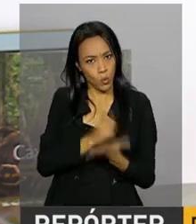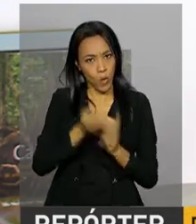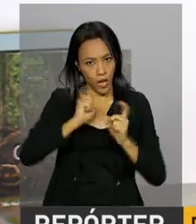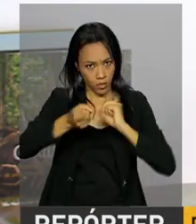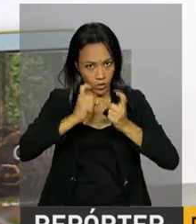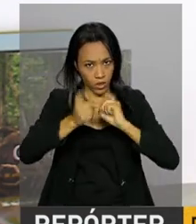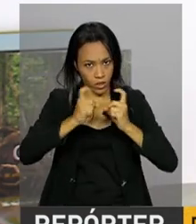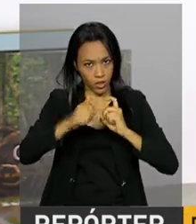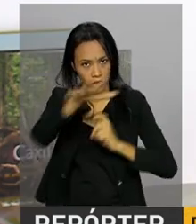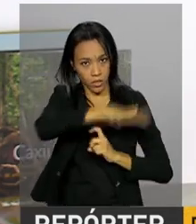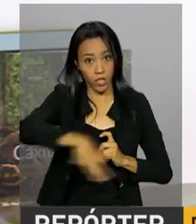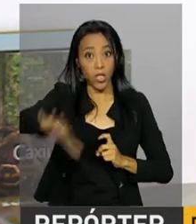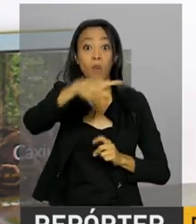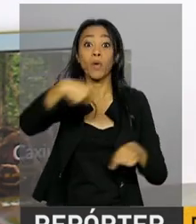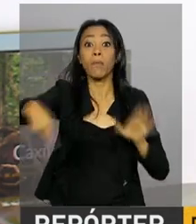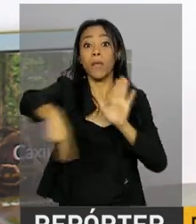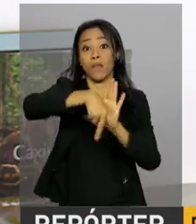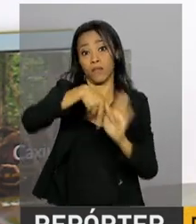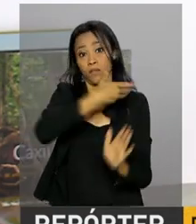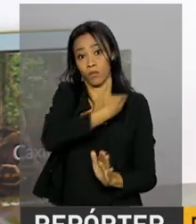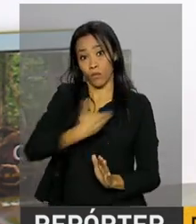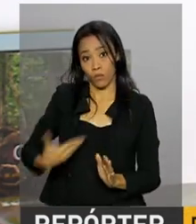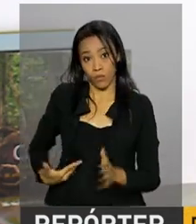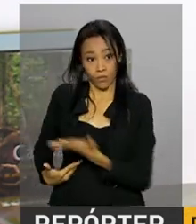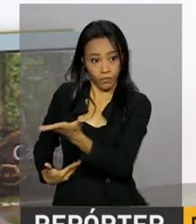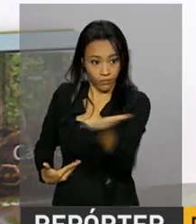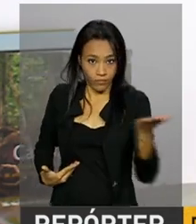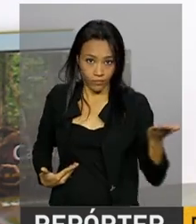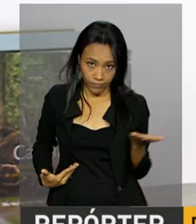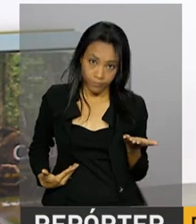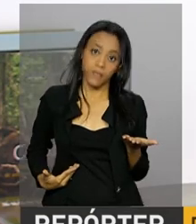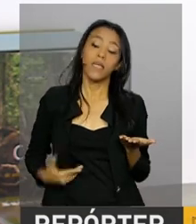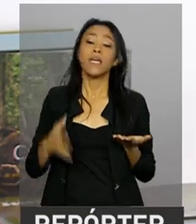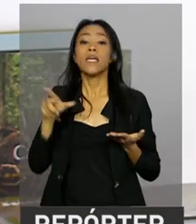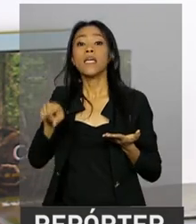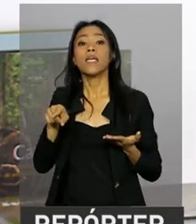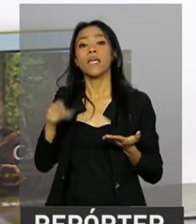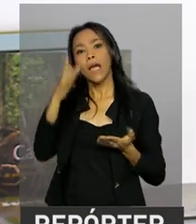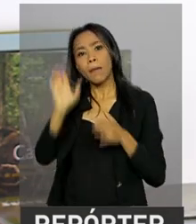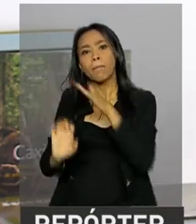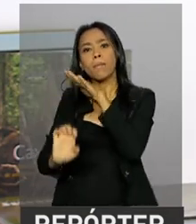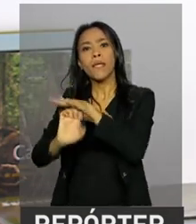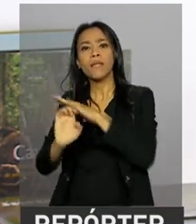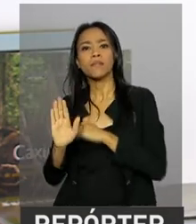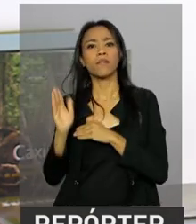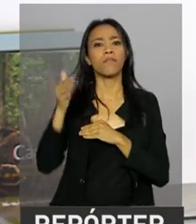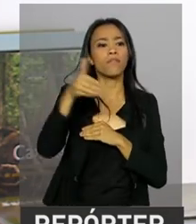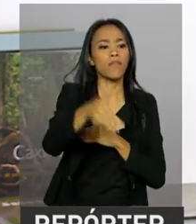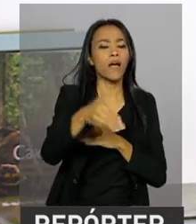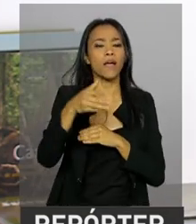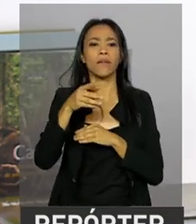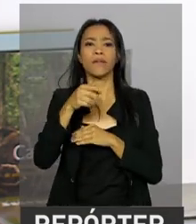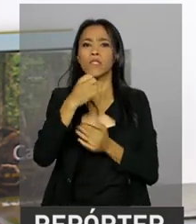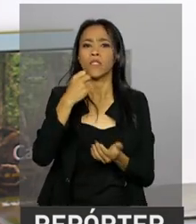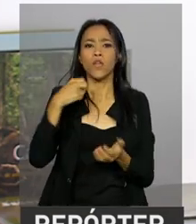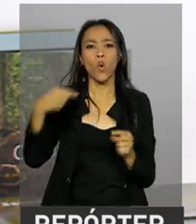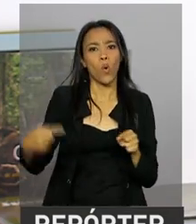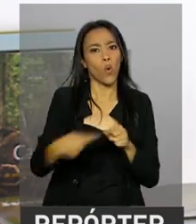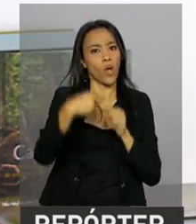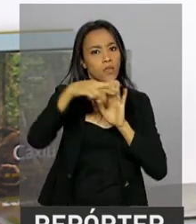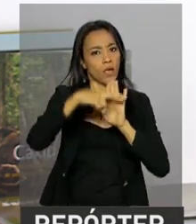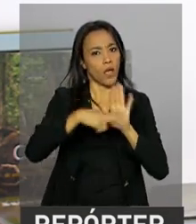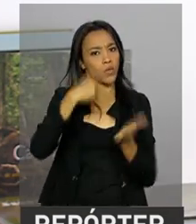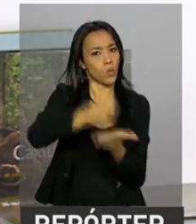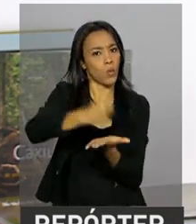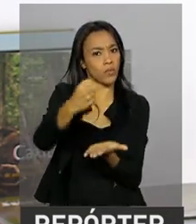até porque é uma área pública não vai deixar de ser pública e o prestador de serviço vai desenvolver sua as tarefas de acordo com o contrato muito